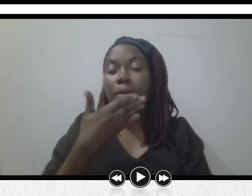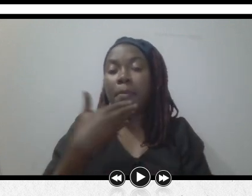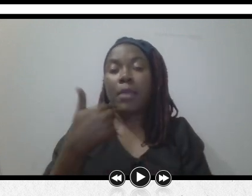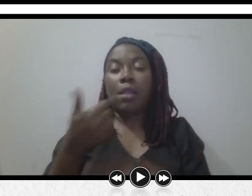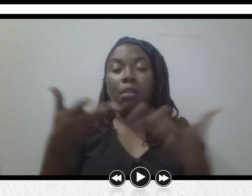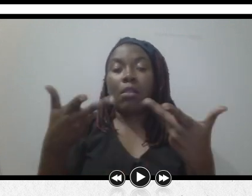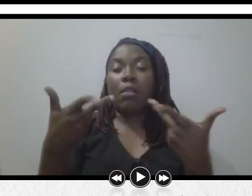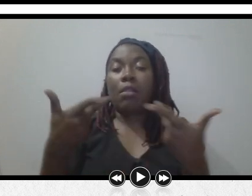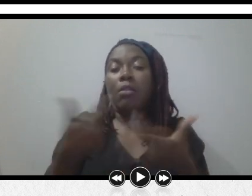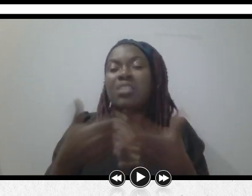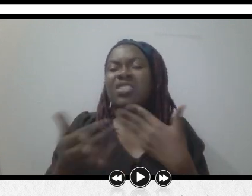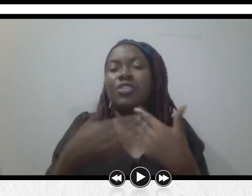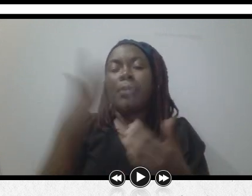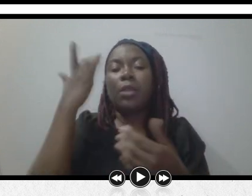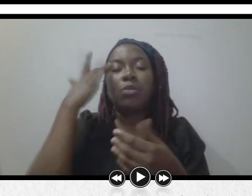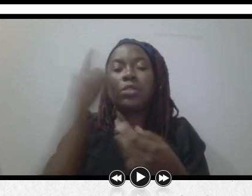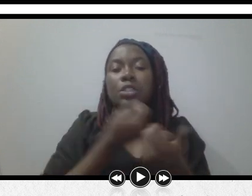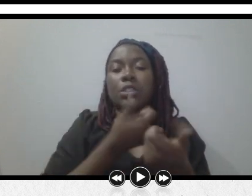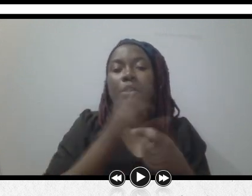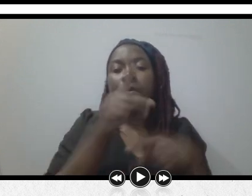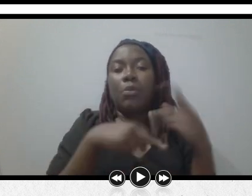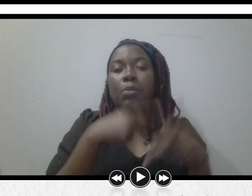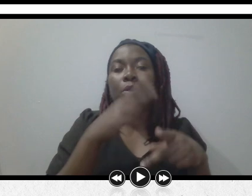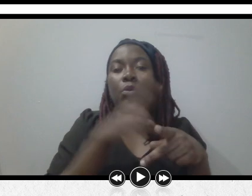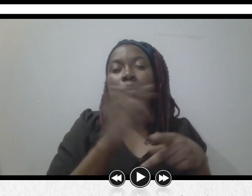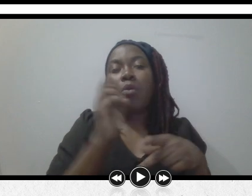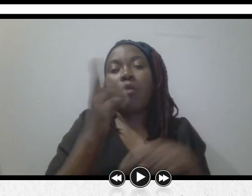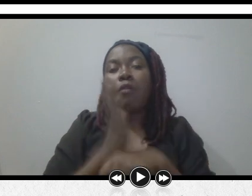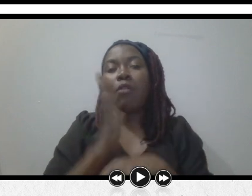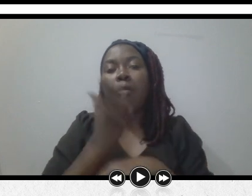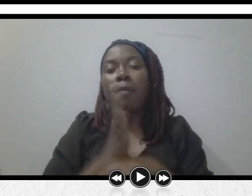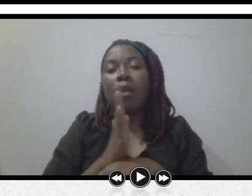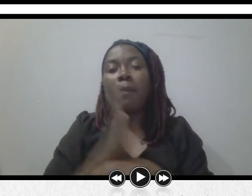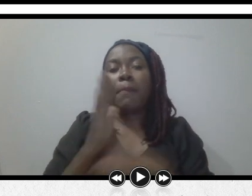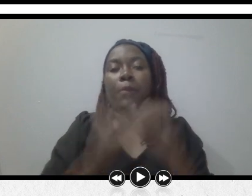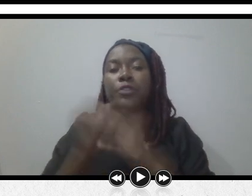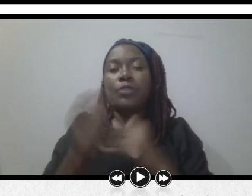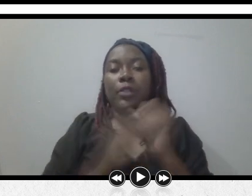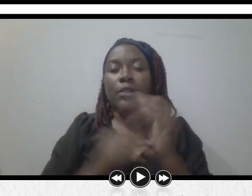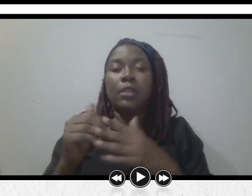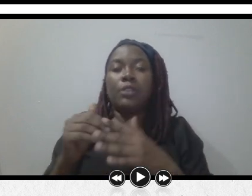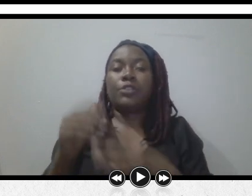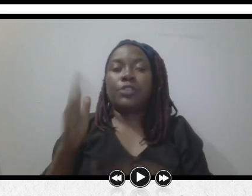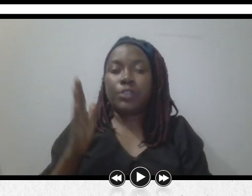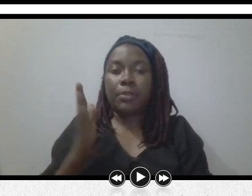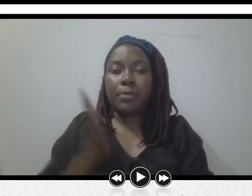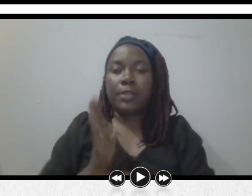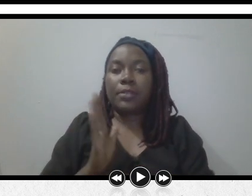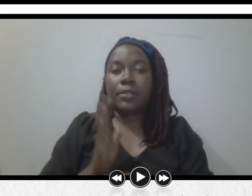tecnologias inovadoras e educação de melhor qualidade, seja para conscientizar o público consumidor ou formar